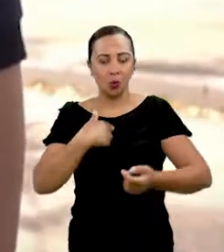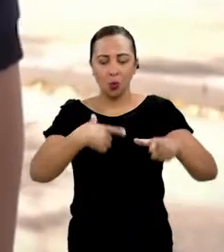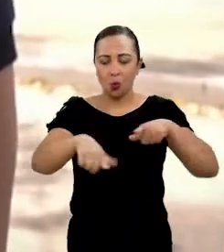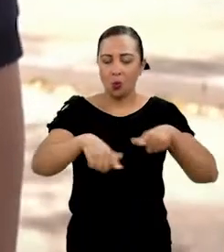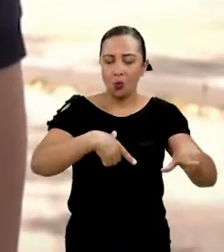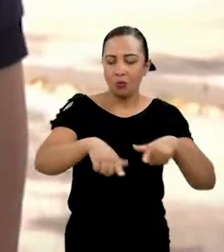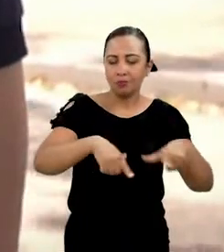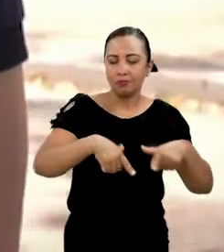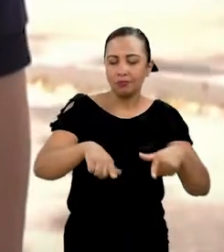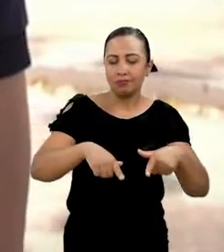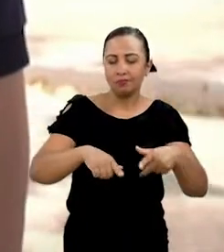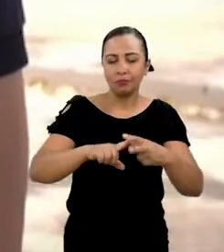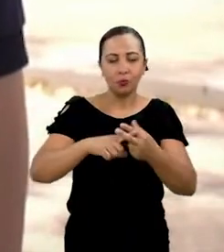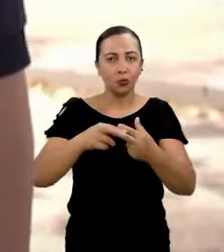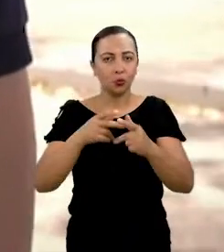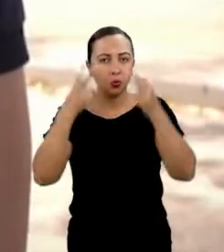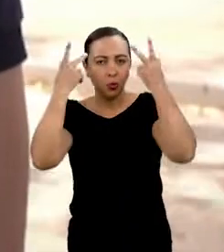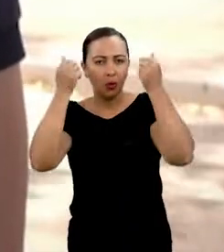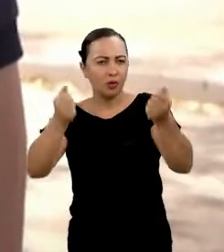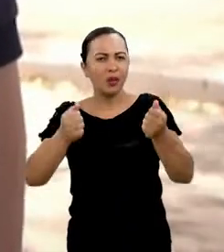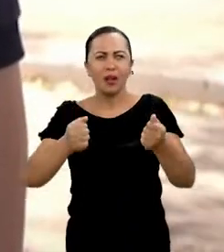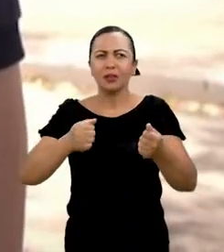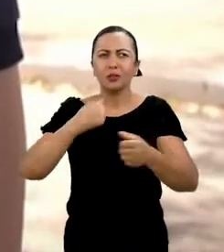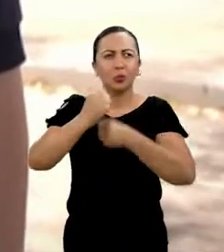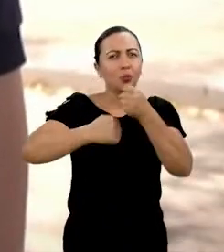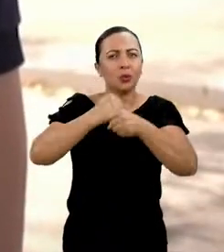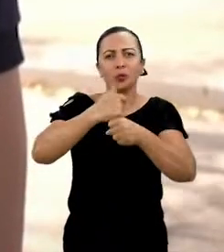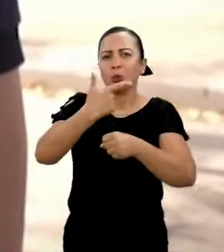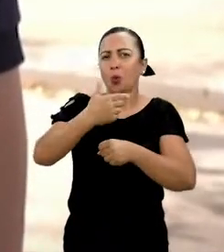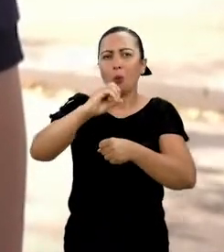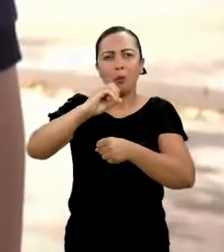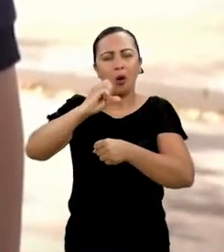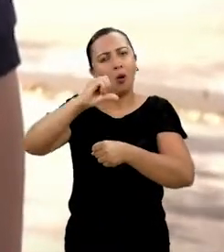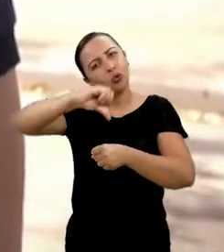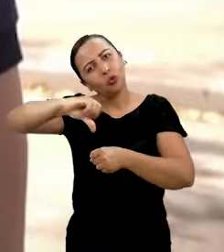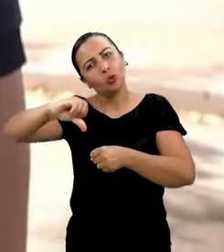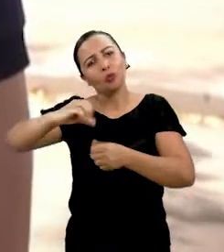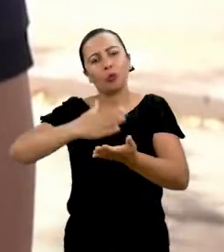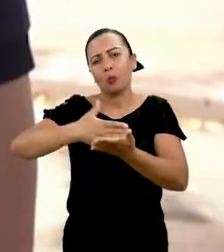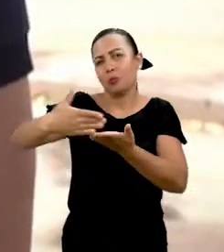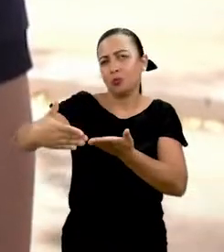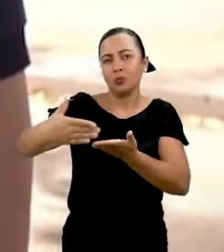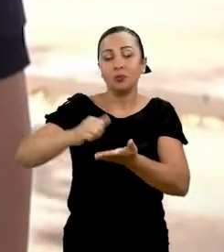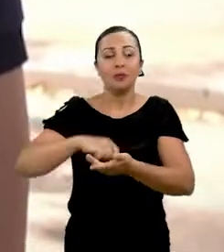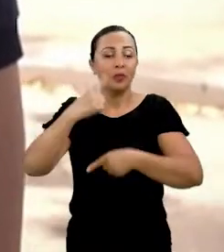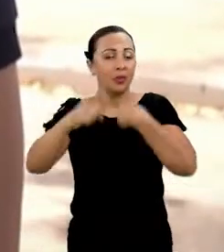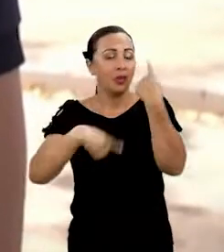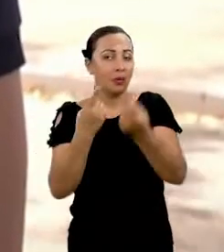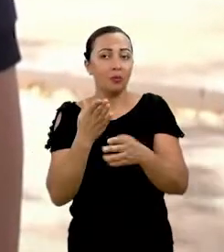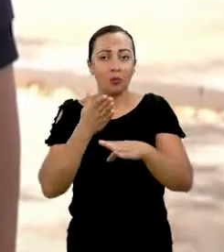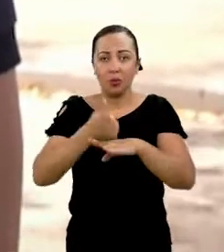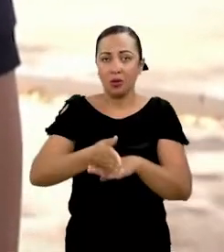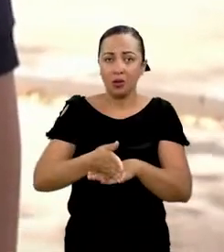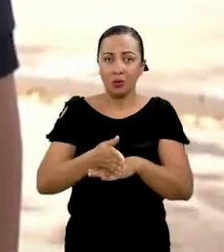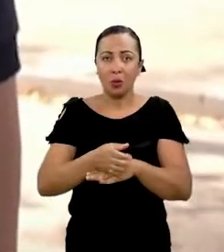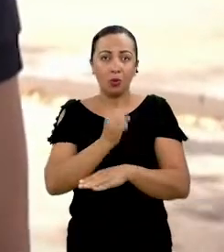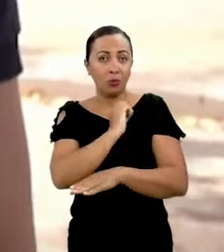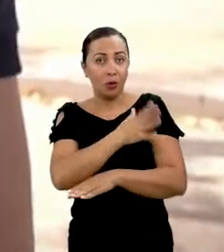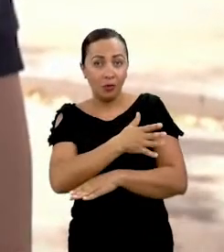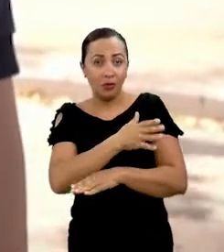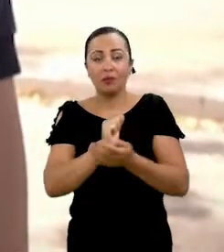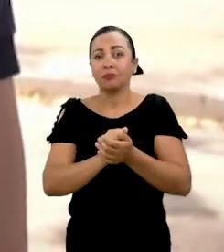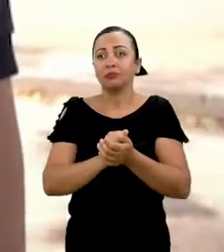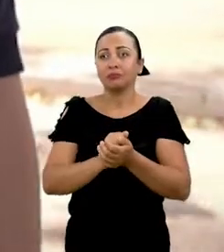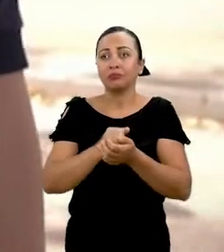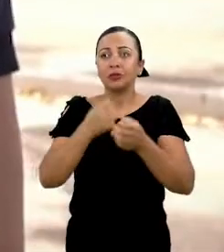Então, eu trabalho com produtos naturais desde 2009. E depois que eu entrei no